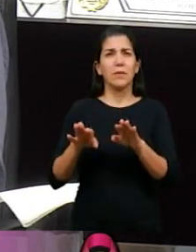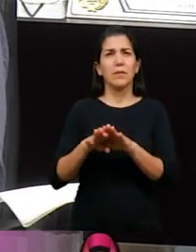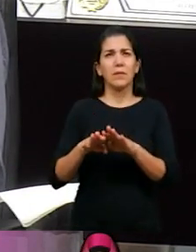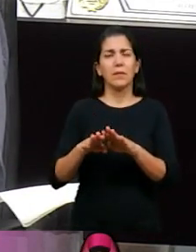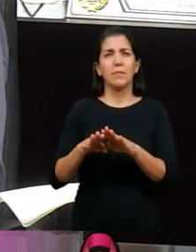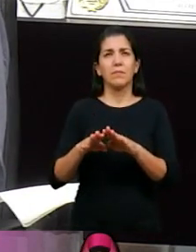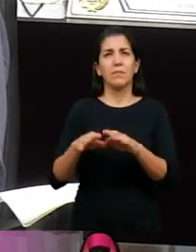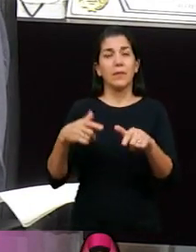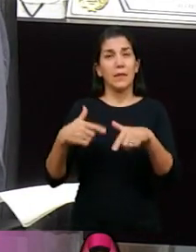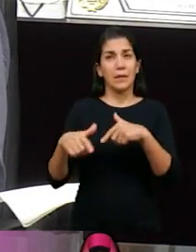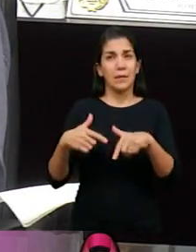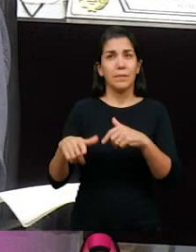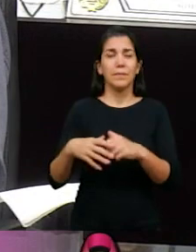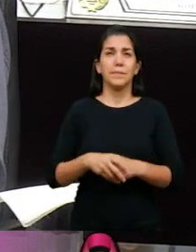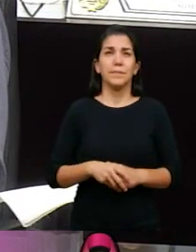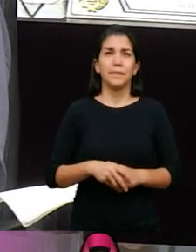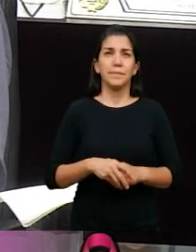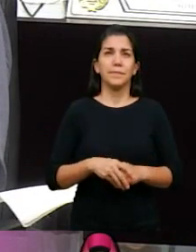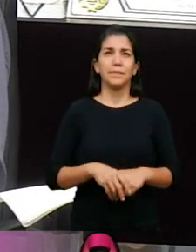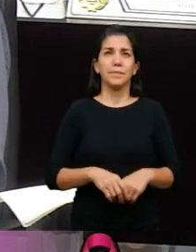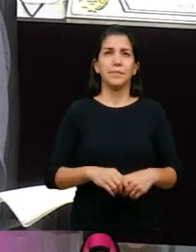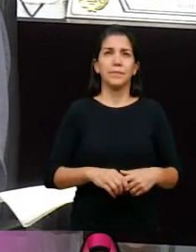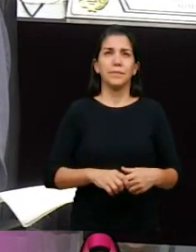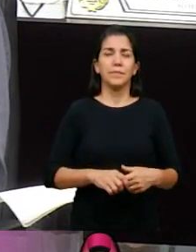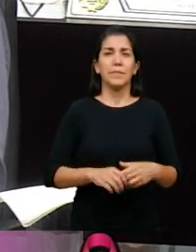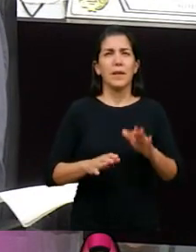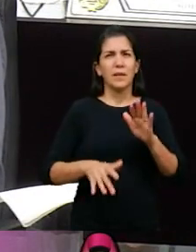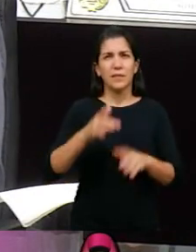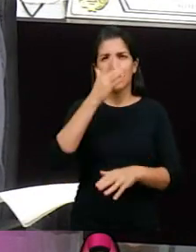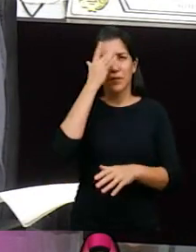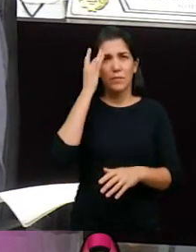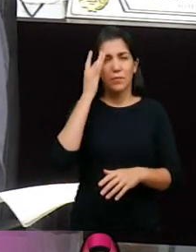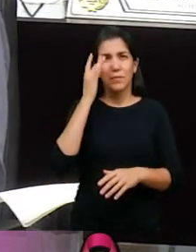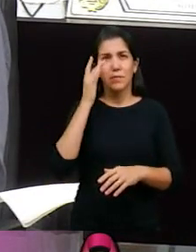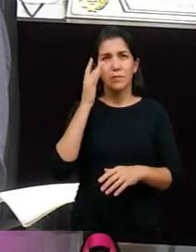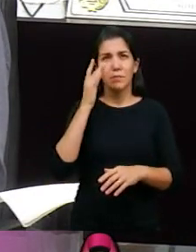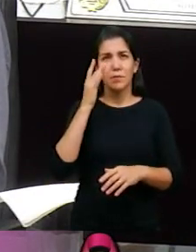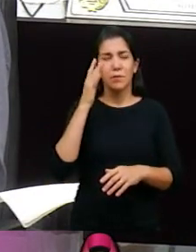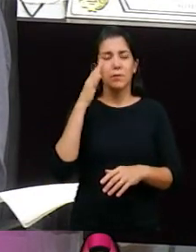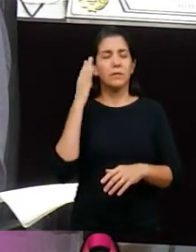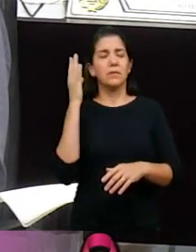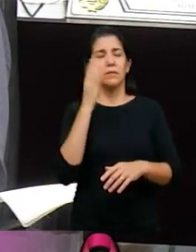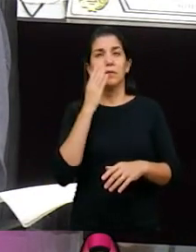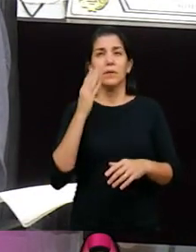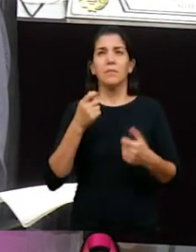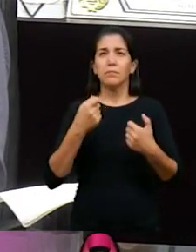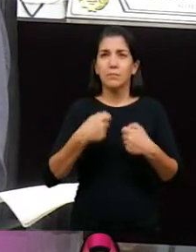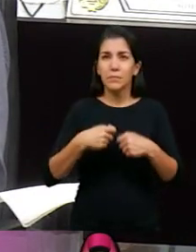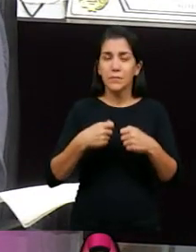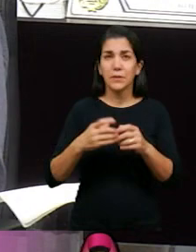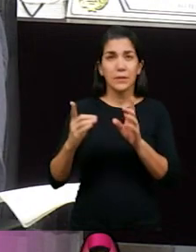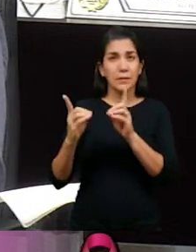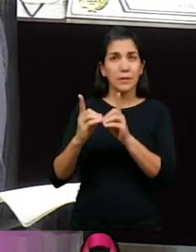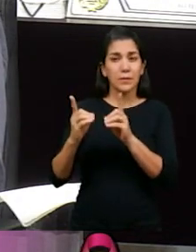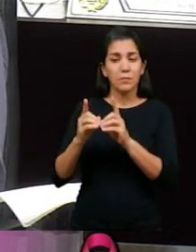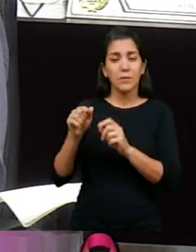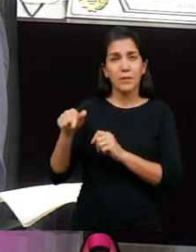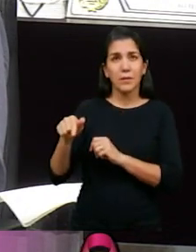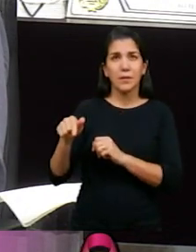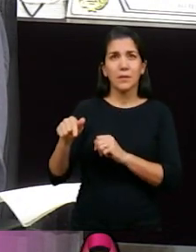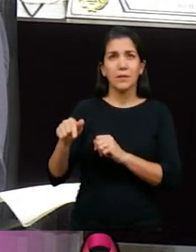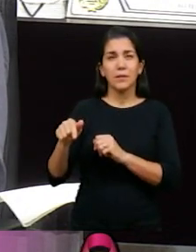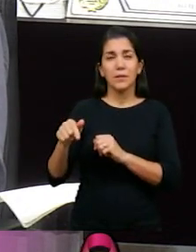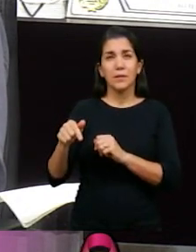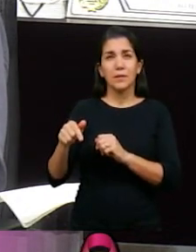pedir informações. Às vezes, uma pessoa que está passando mal precisa ser acolhida ali na base até que chegue